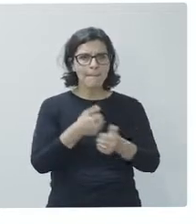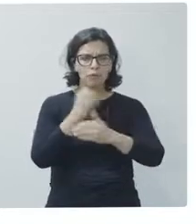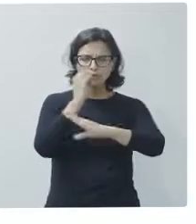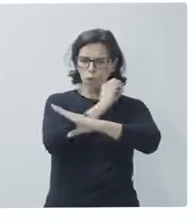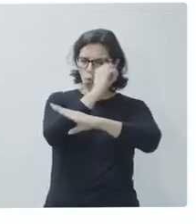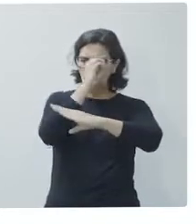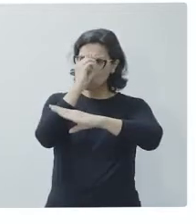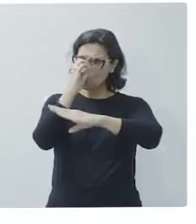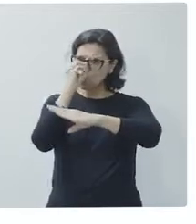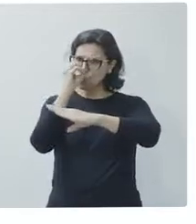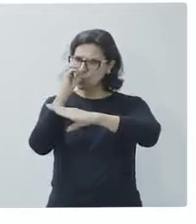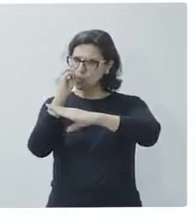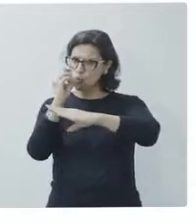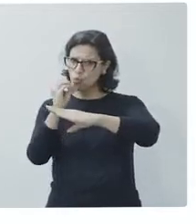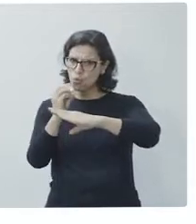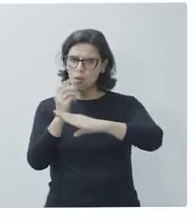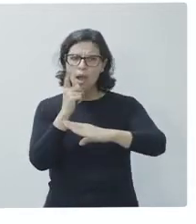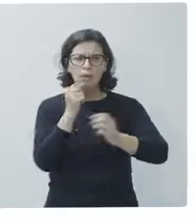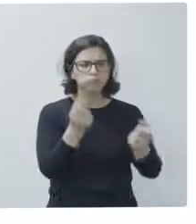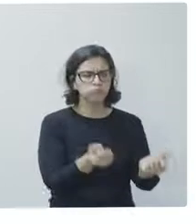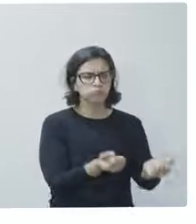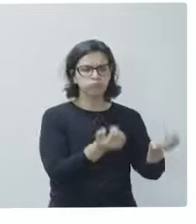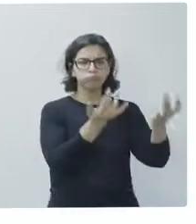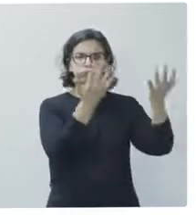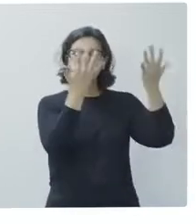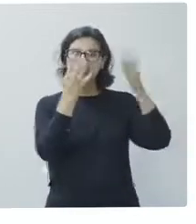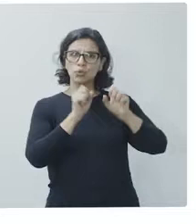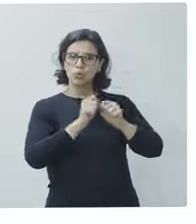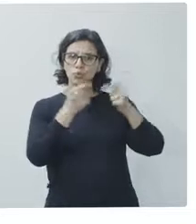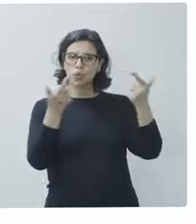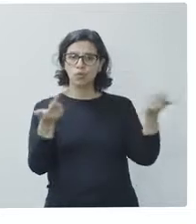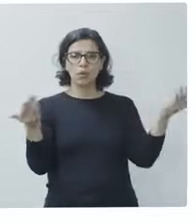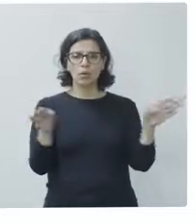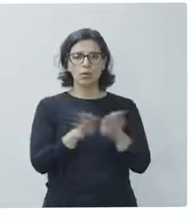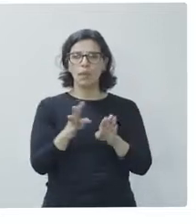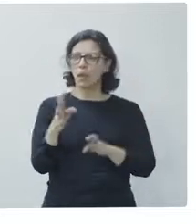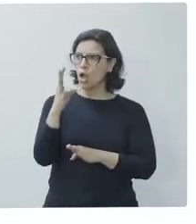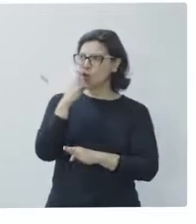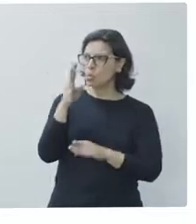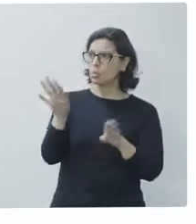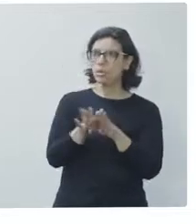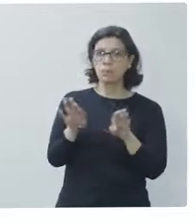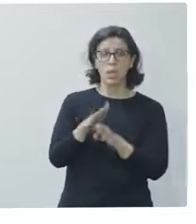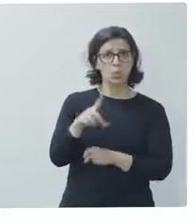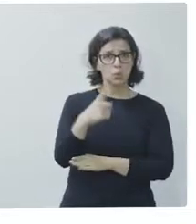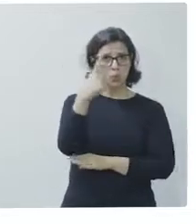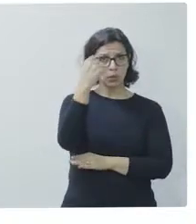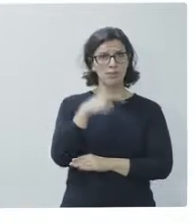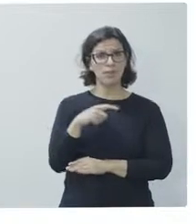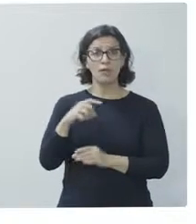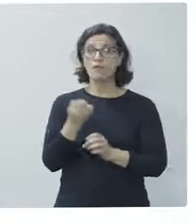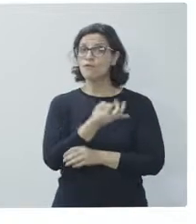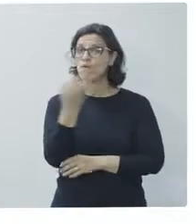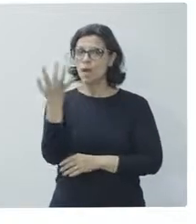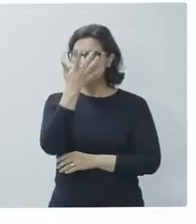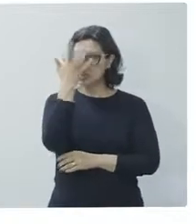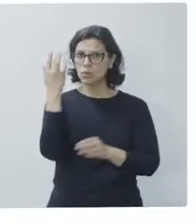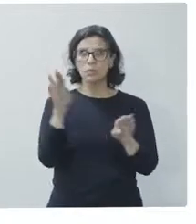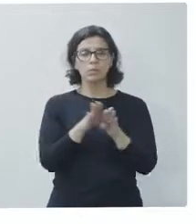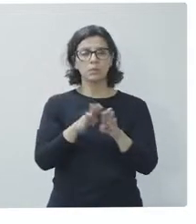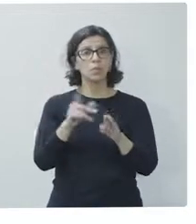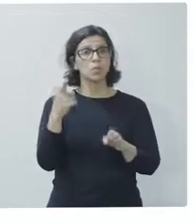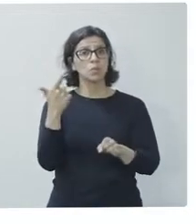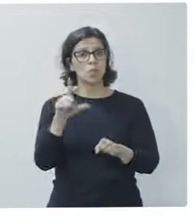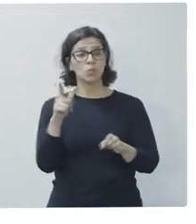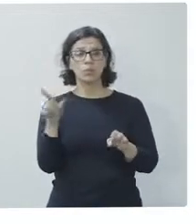raios do sol poente e se banhou na fonte da sorte, admirado por ter sido escolhido entre centenas de